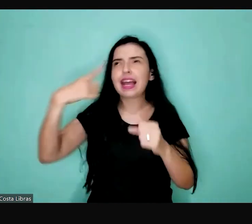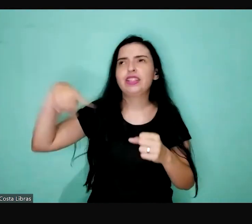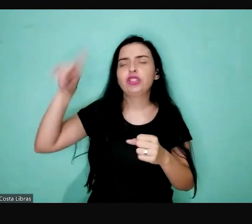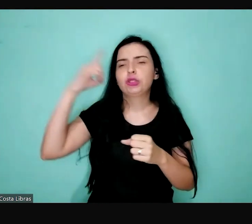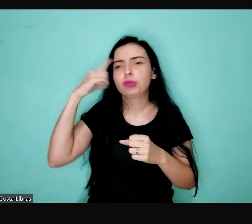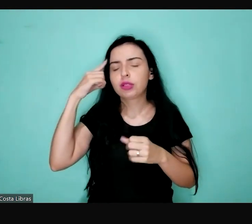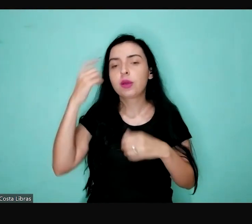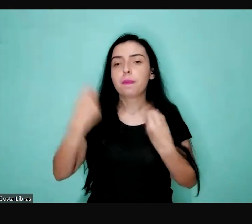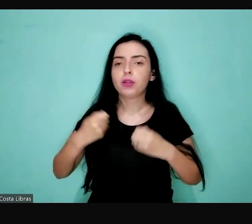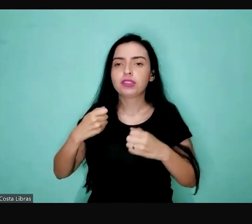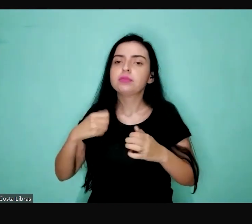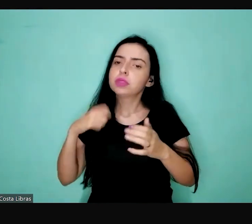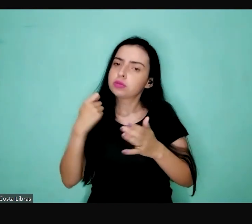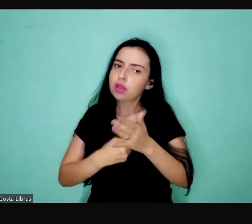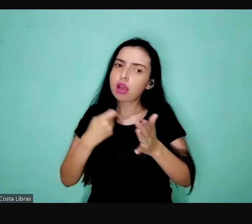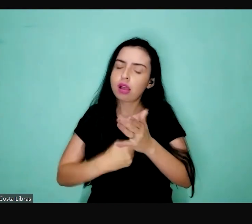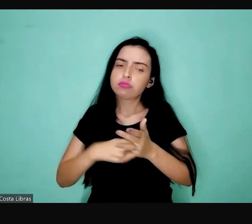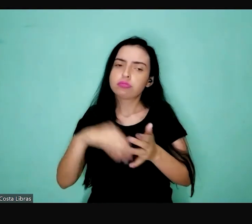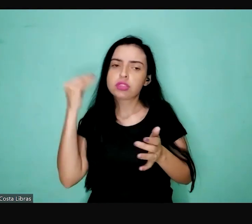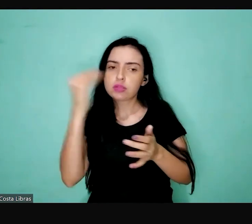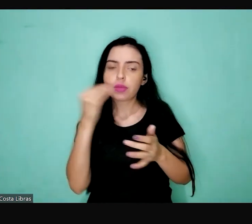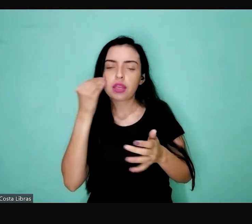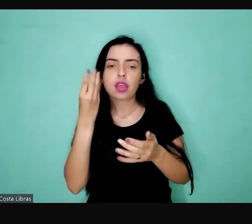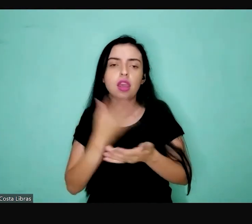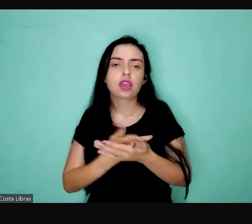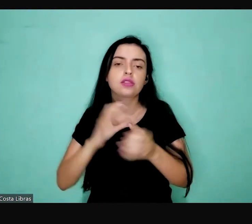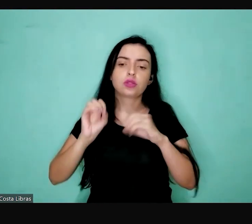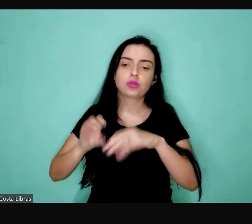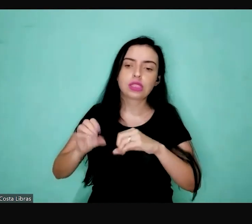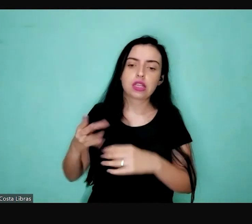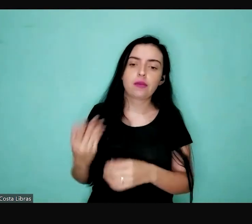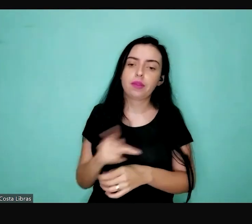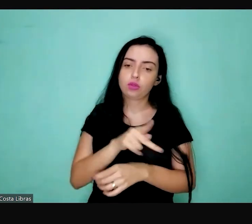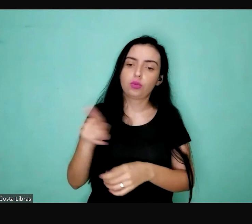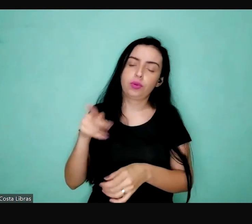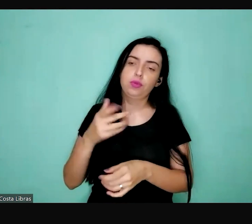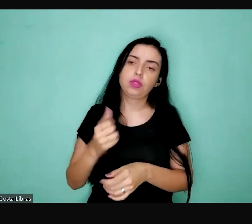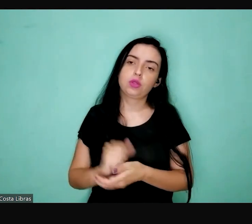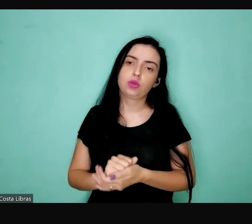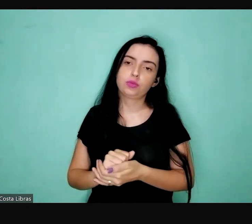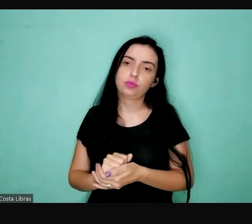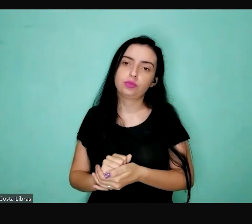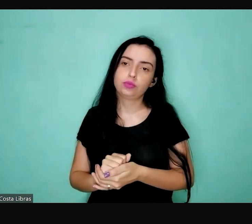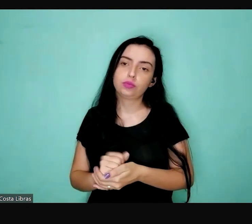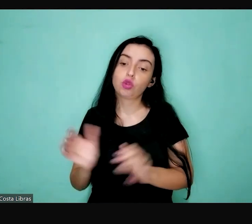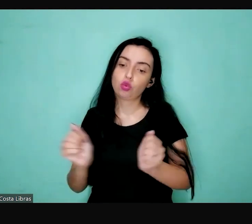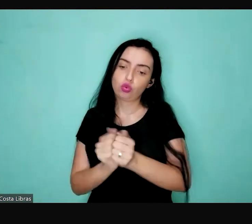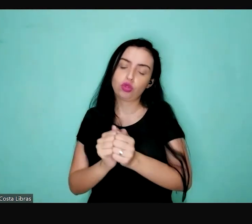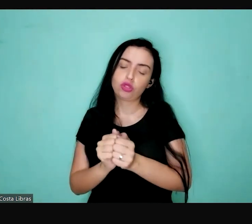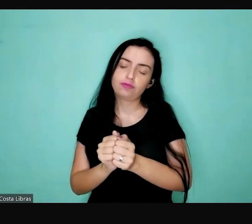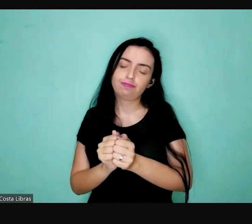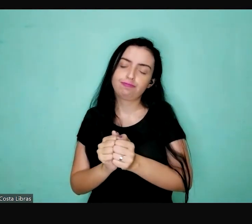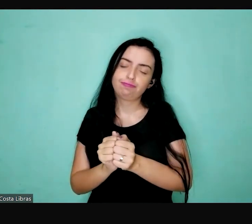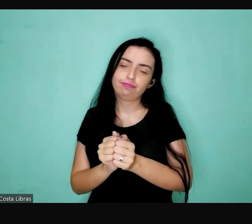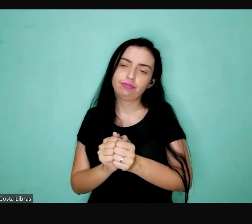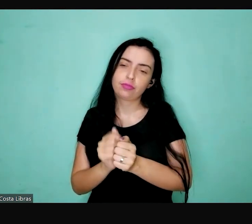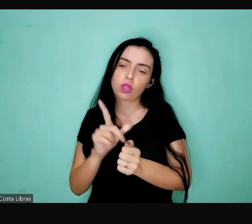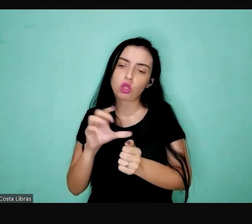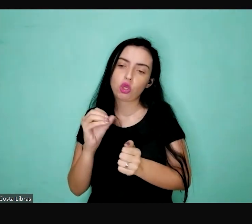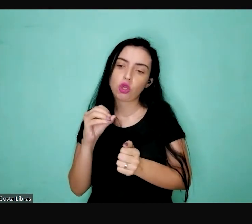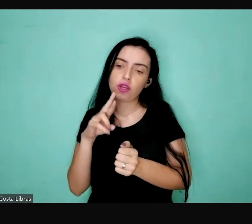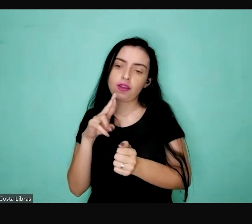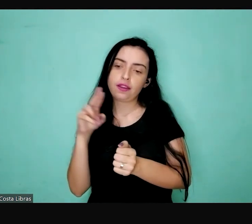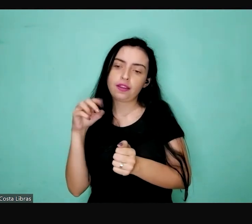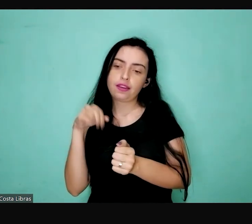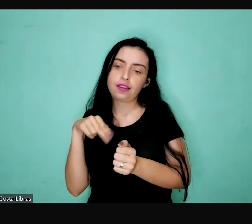possamos aplicar na nossa prática os ensinamentos do professor que está conosco aqui, o professor Lourenço Mateu Vadel.